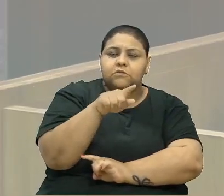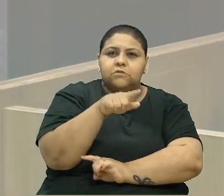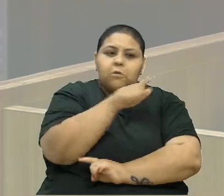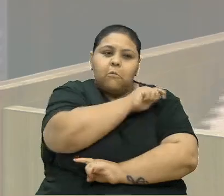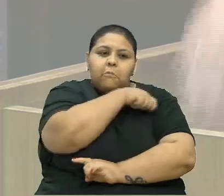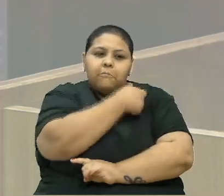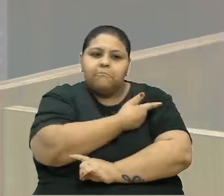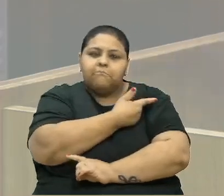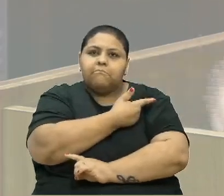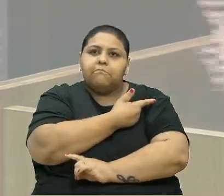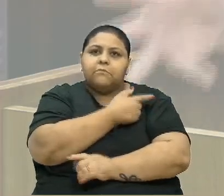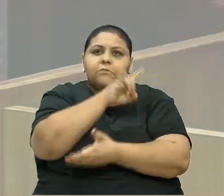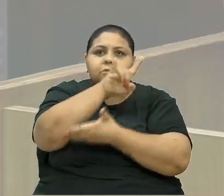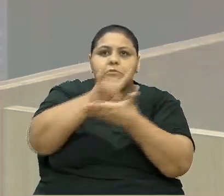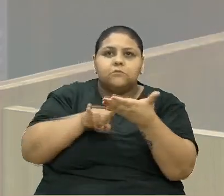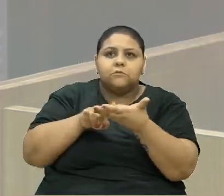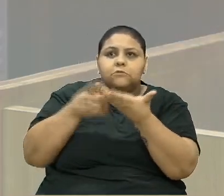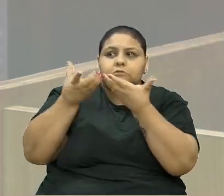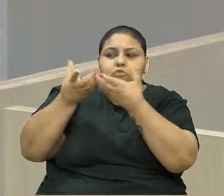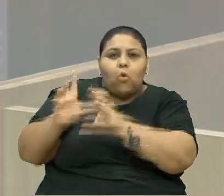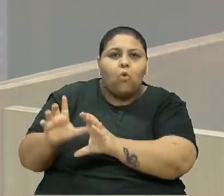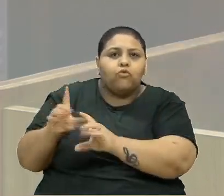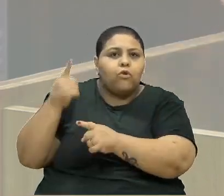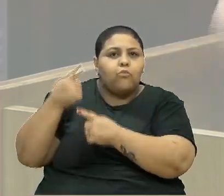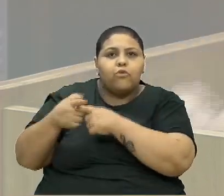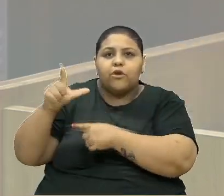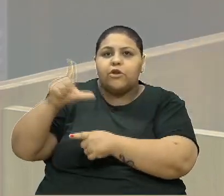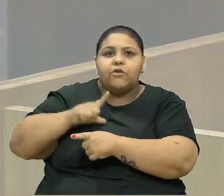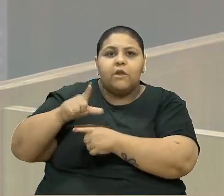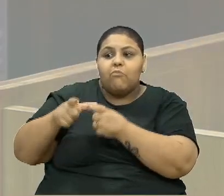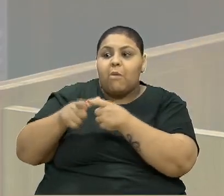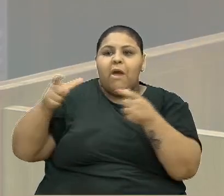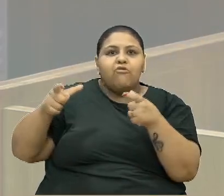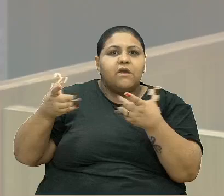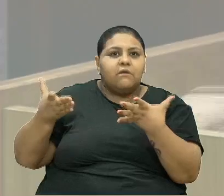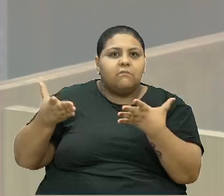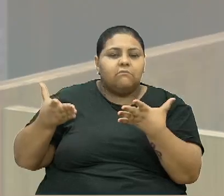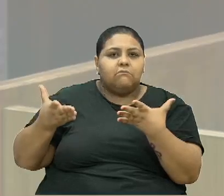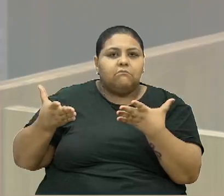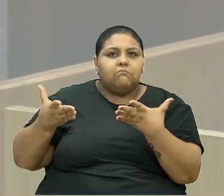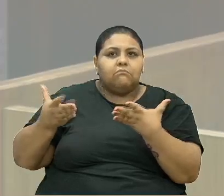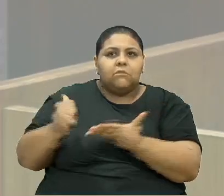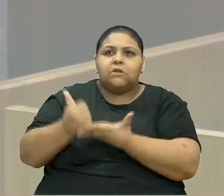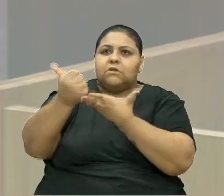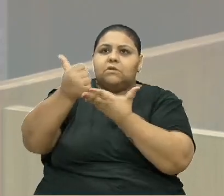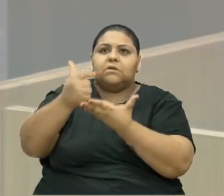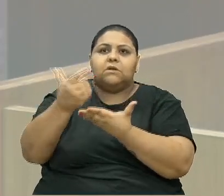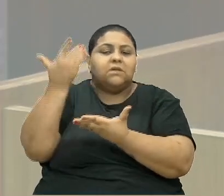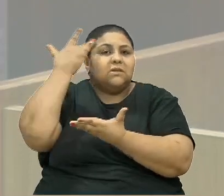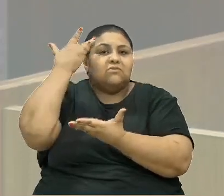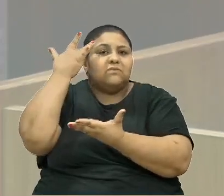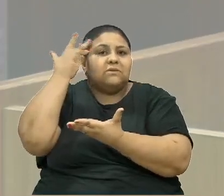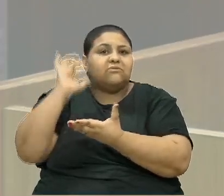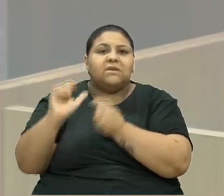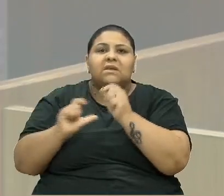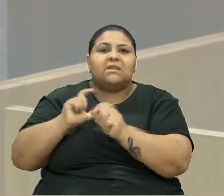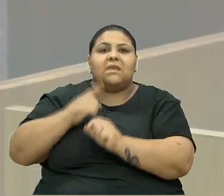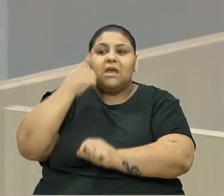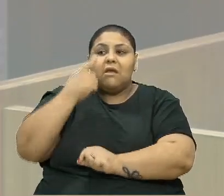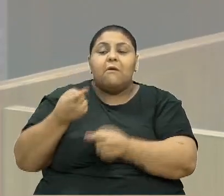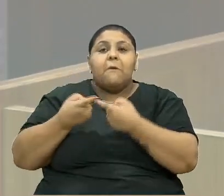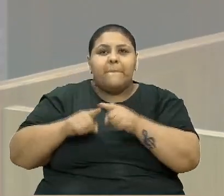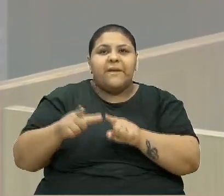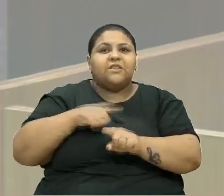investigar, se os documentos estão sendo reprovados porque não temos a maioria? Eu não sei quem tem esse interesse, mas quem tiver